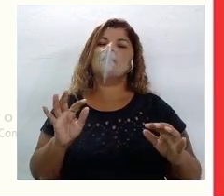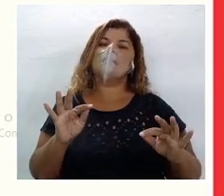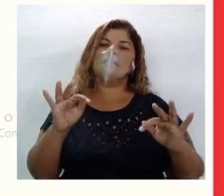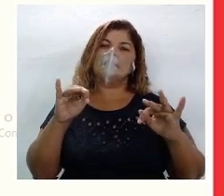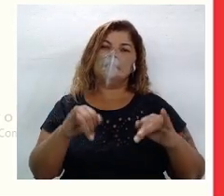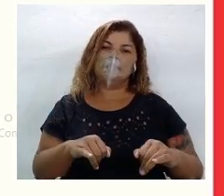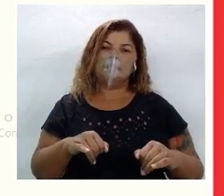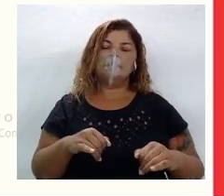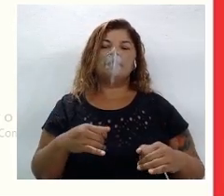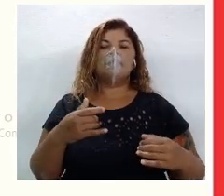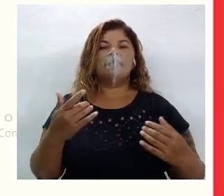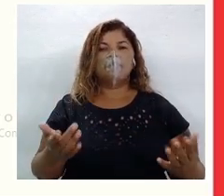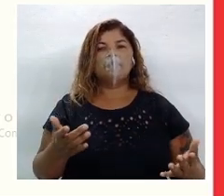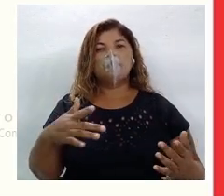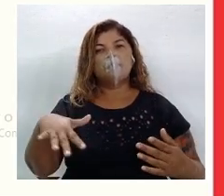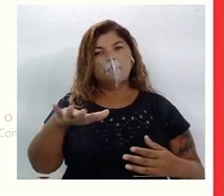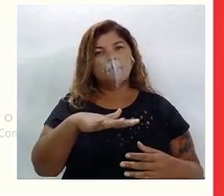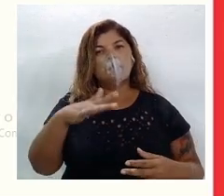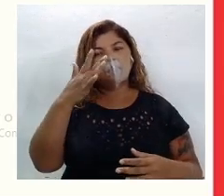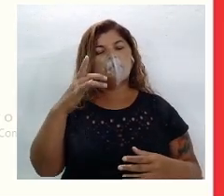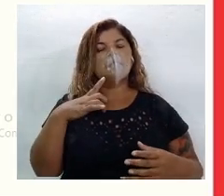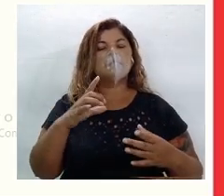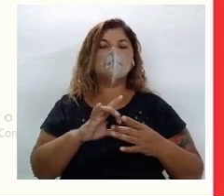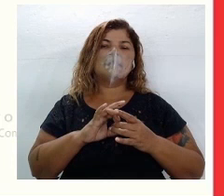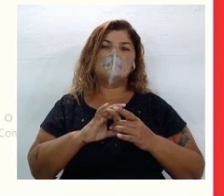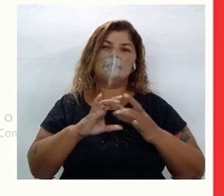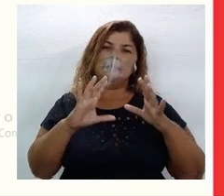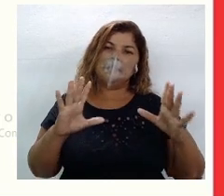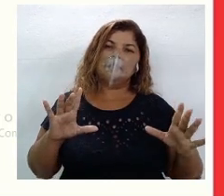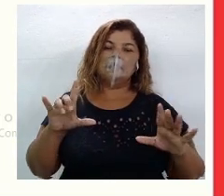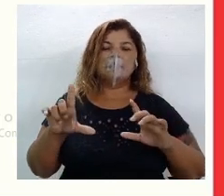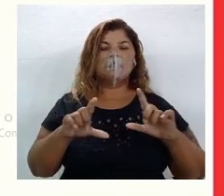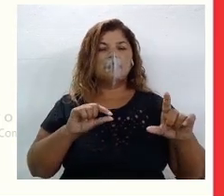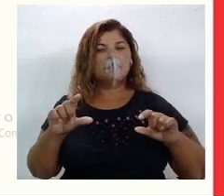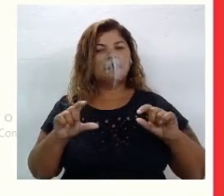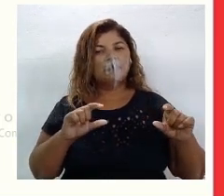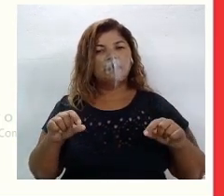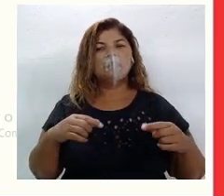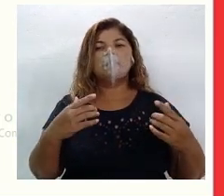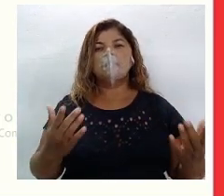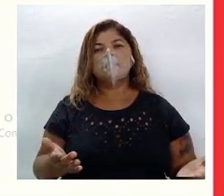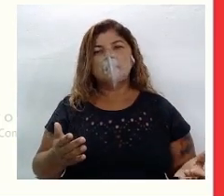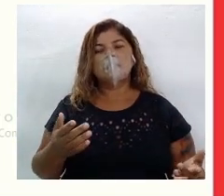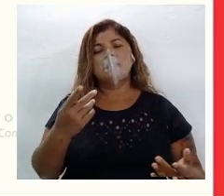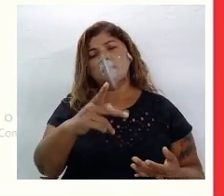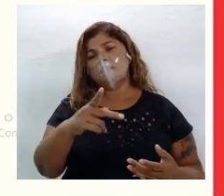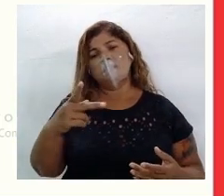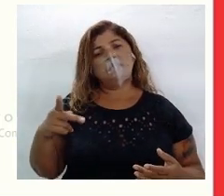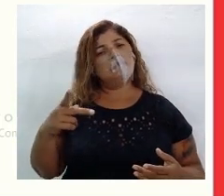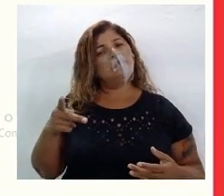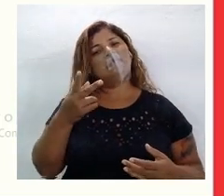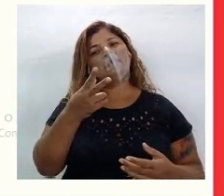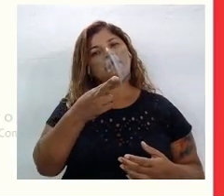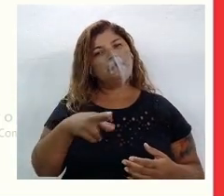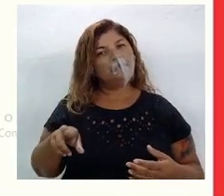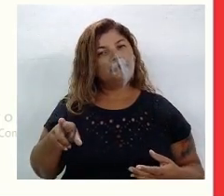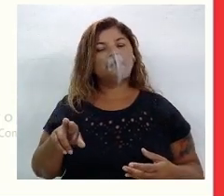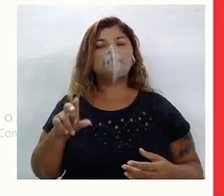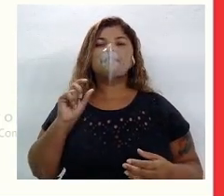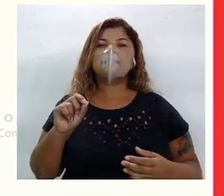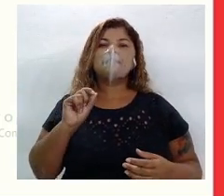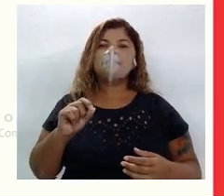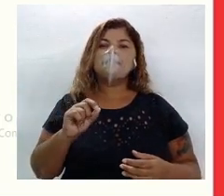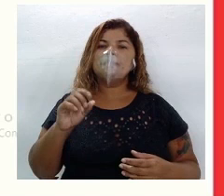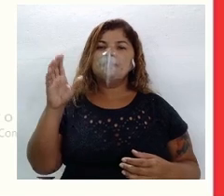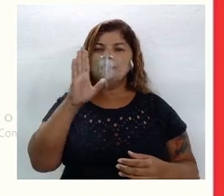síntese, considerando que as pessoas têm liberdade para escolher a crença de sua predileção, significa